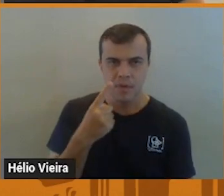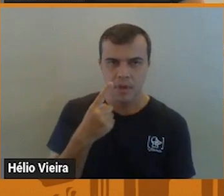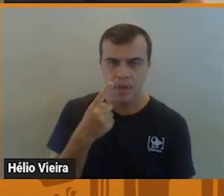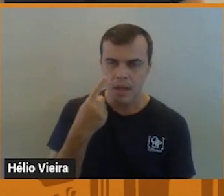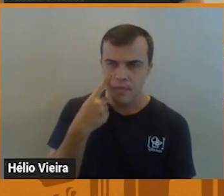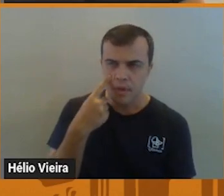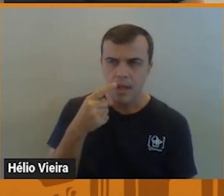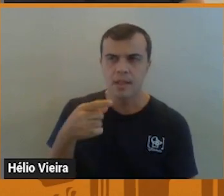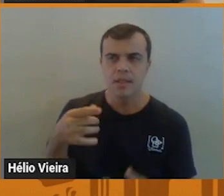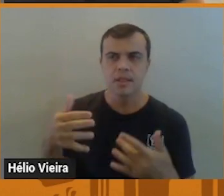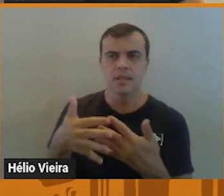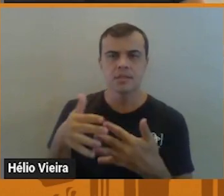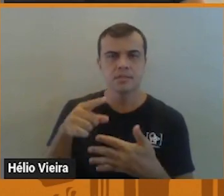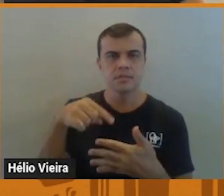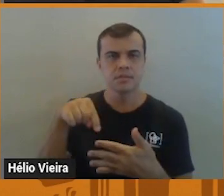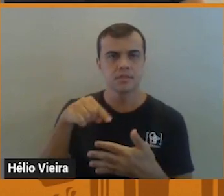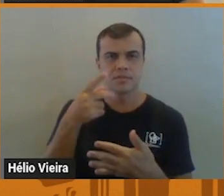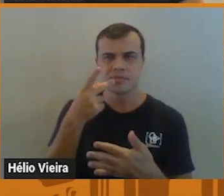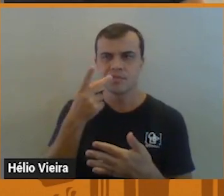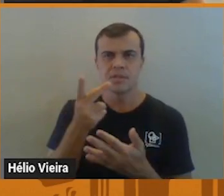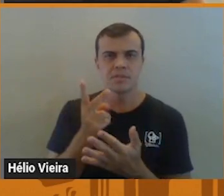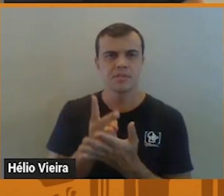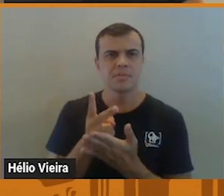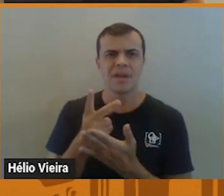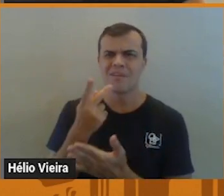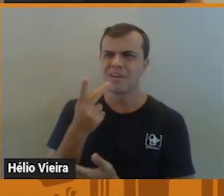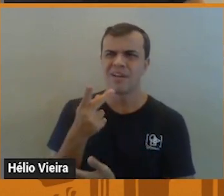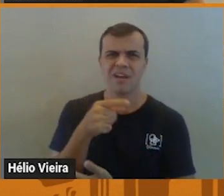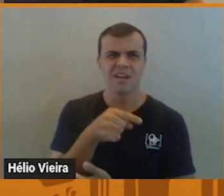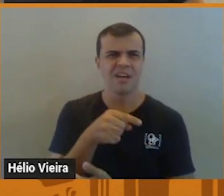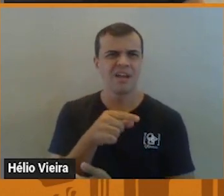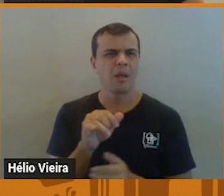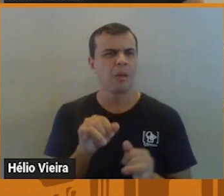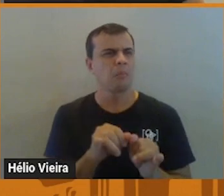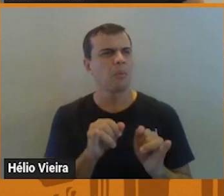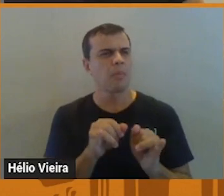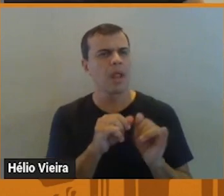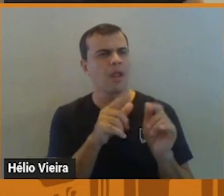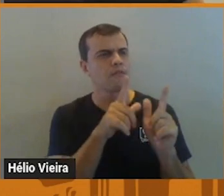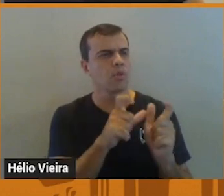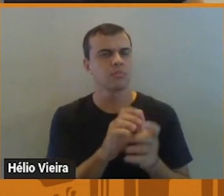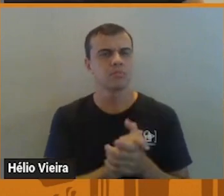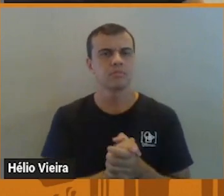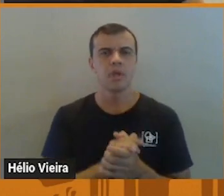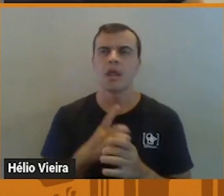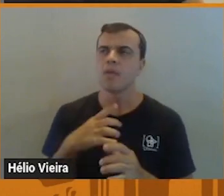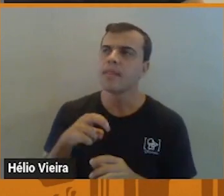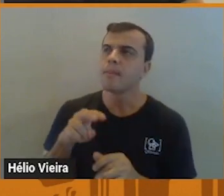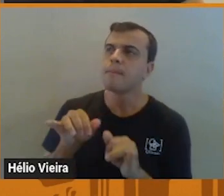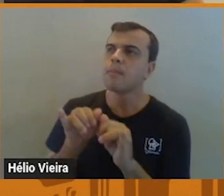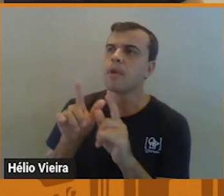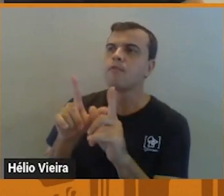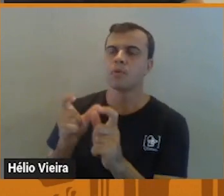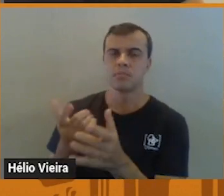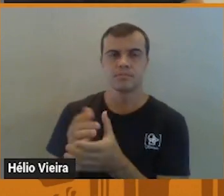cidade, porque é uma coisa que eu escuto muito dos meninos. Eu estava andando de bobeira e fotografei tal coisa.